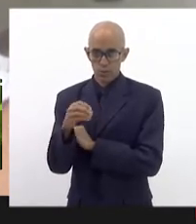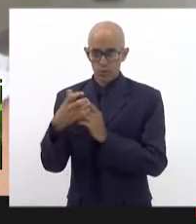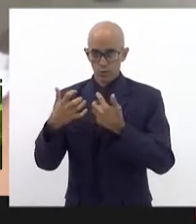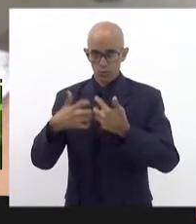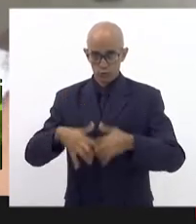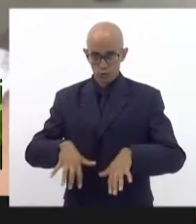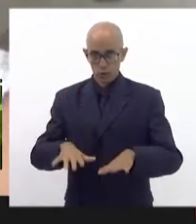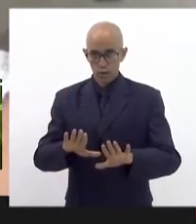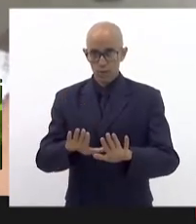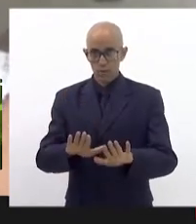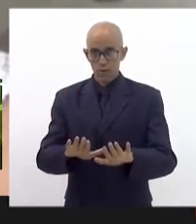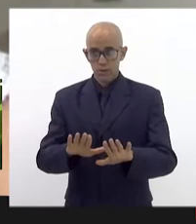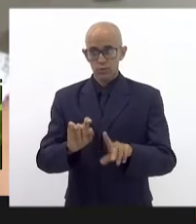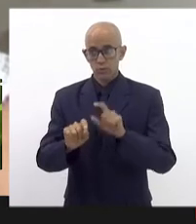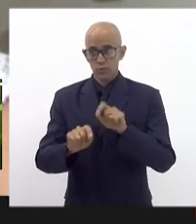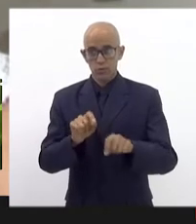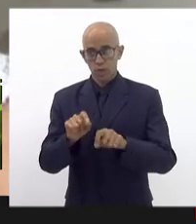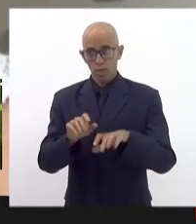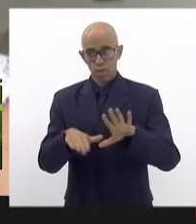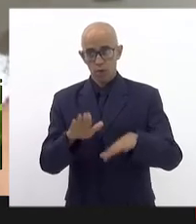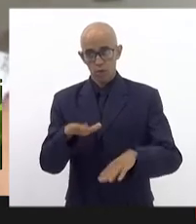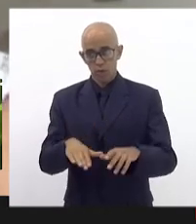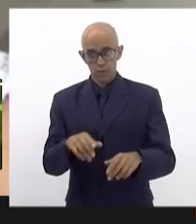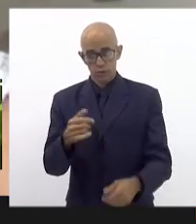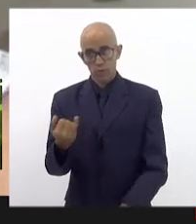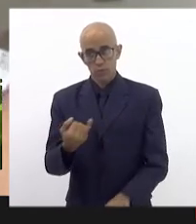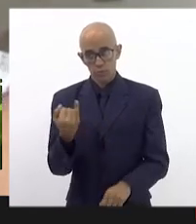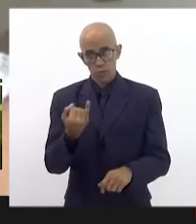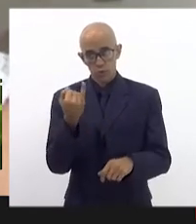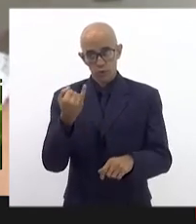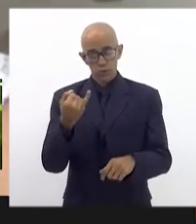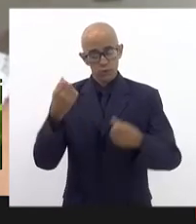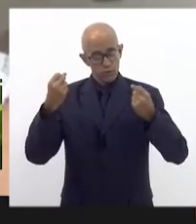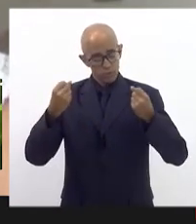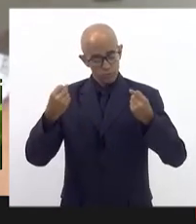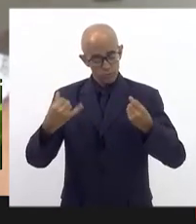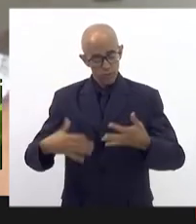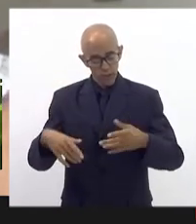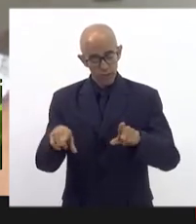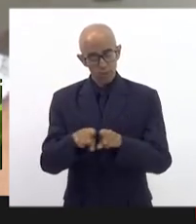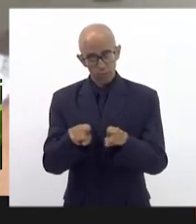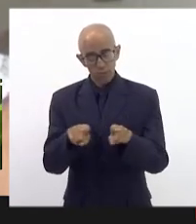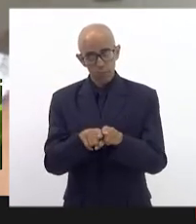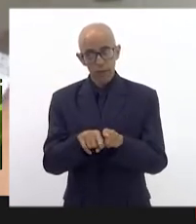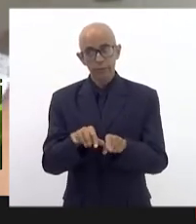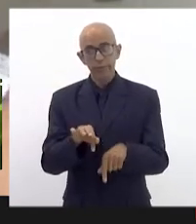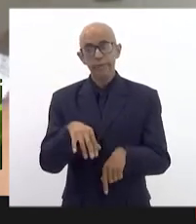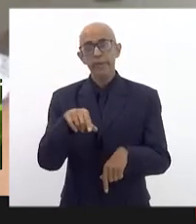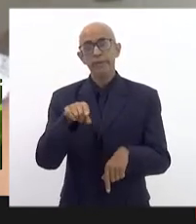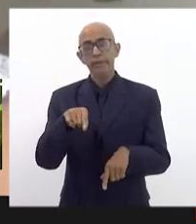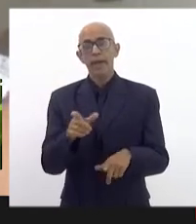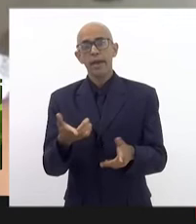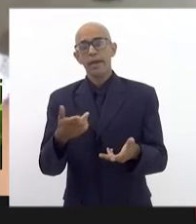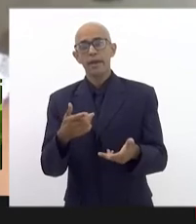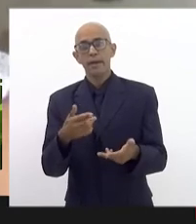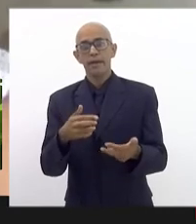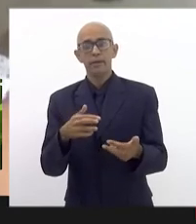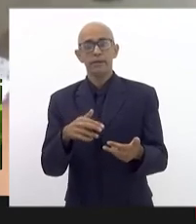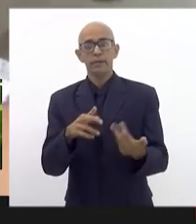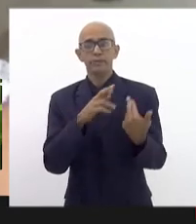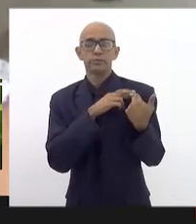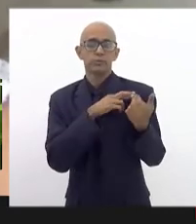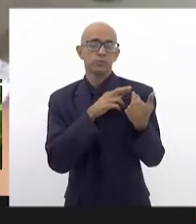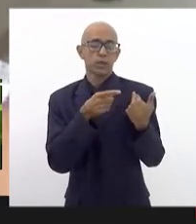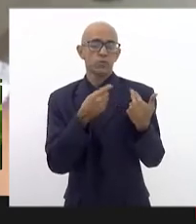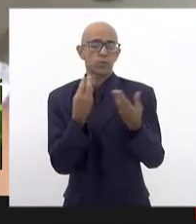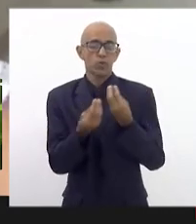acho que talvez fosse interessante a gente especificar um pouco mais a quem de direito, a quem cabe, em que cabeça a gente vai